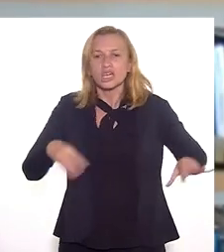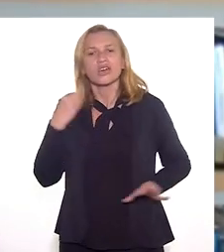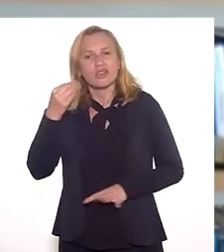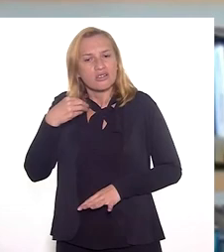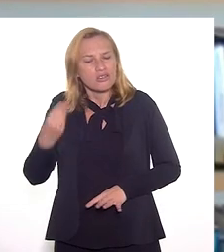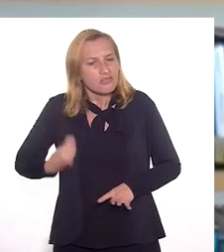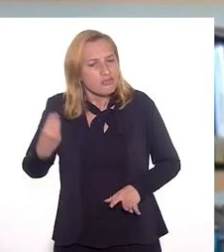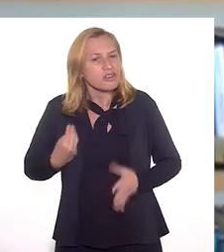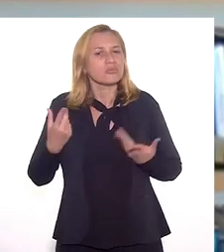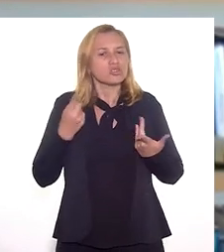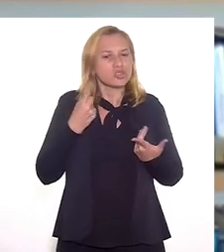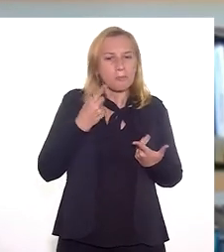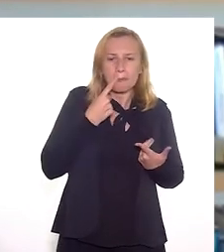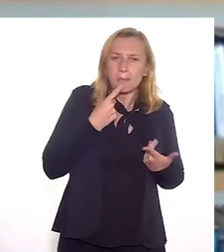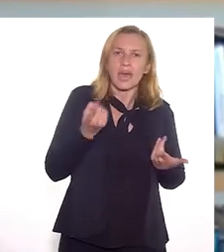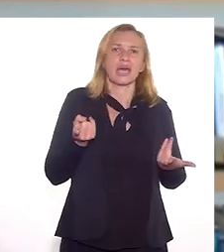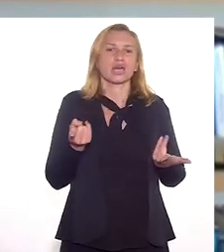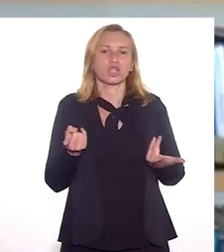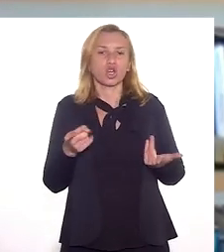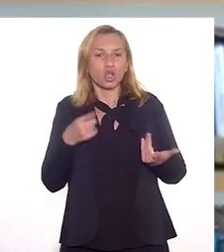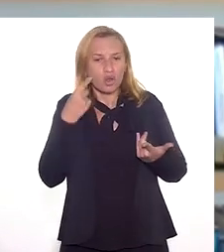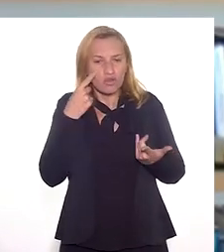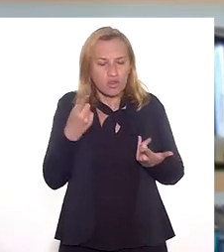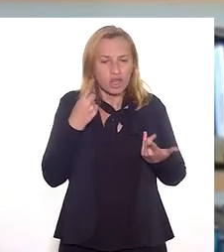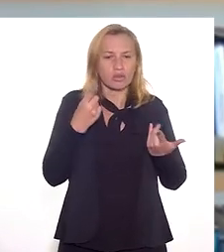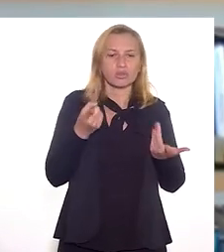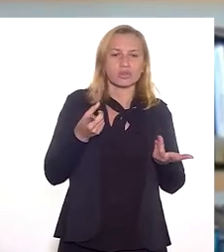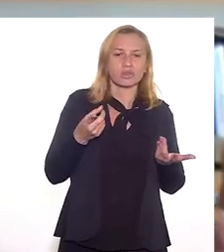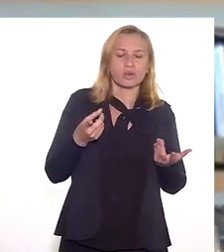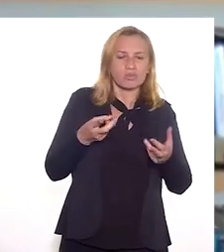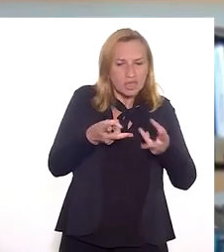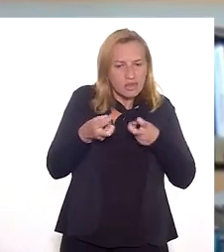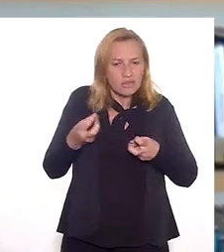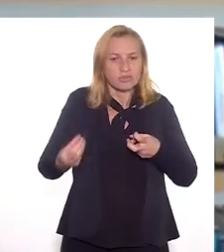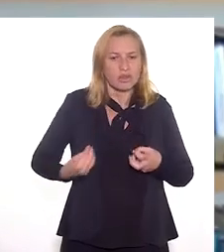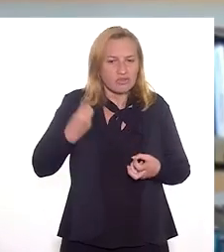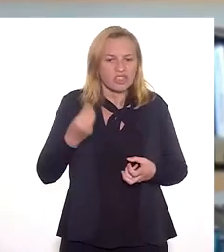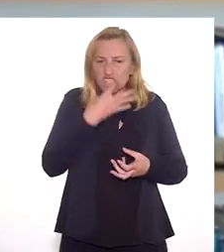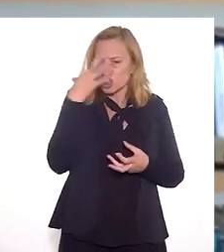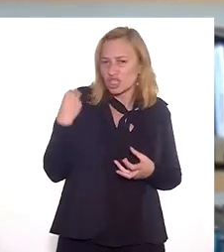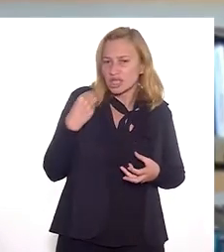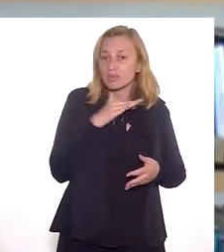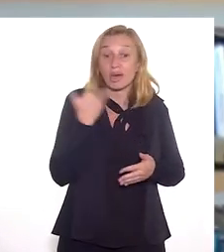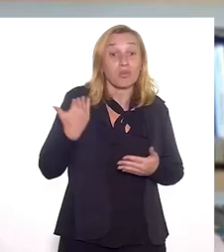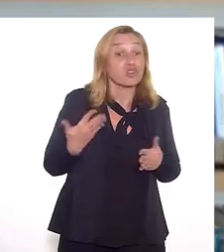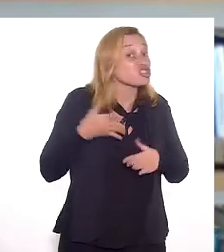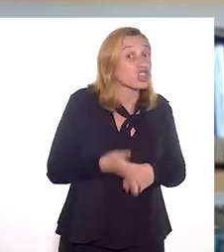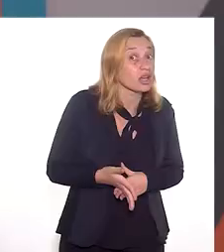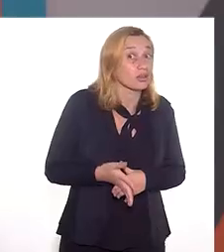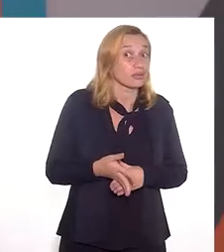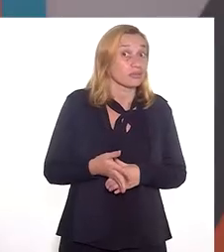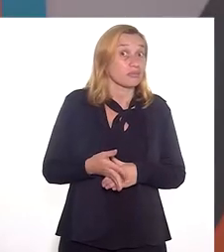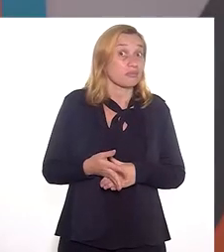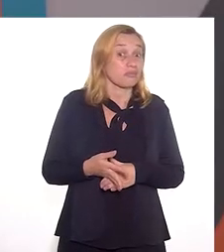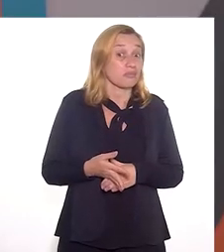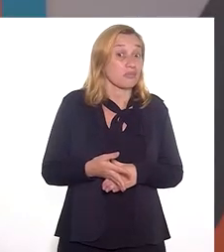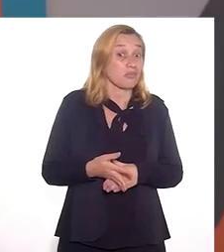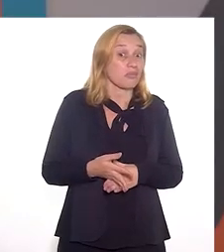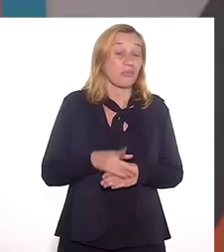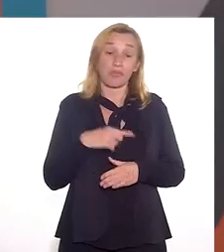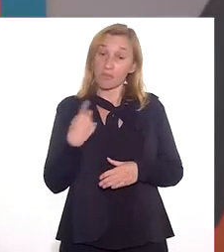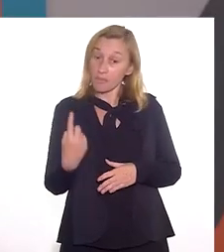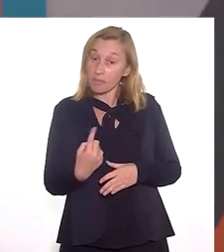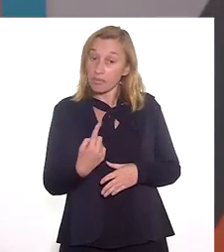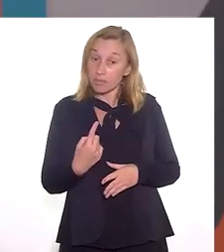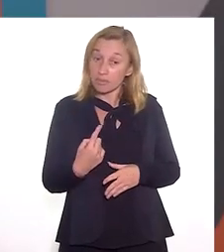com essa experiência da pandemia, nós vivemos isso muito de perto. Nós suportamos a vida porque nós esquecemos que a morte